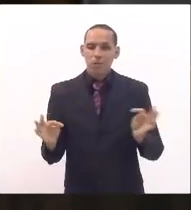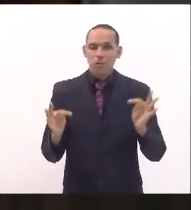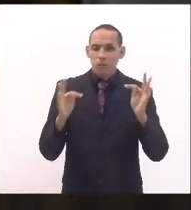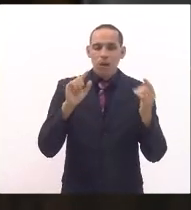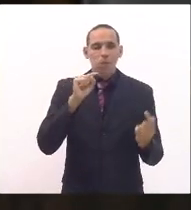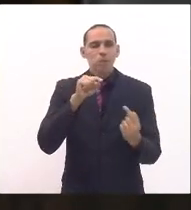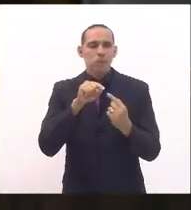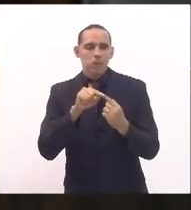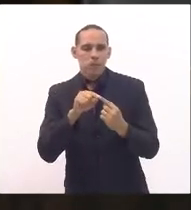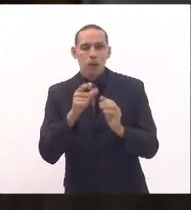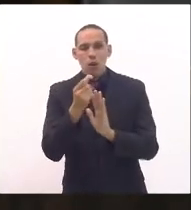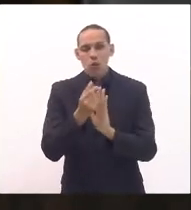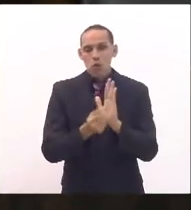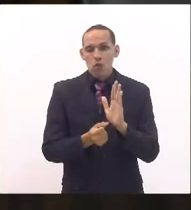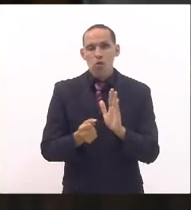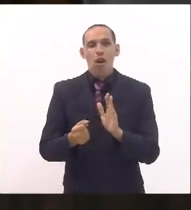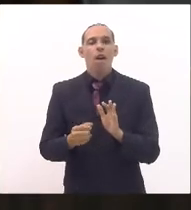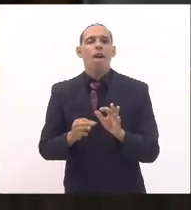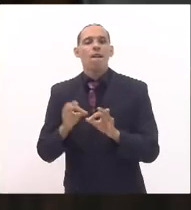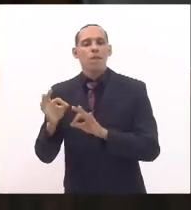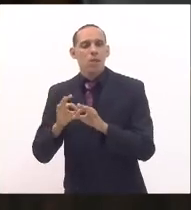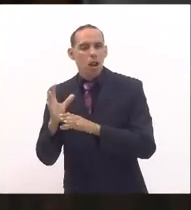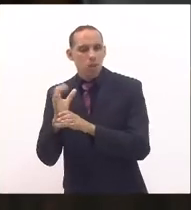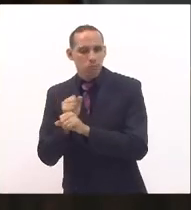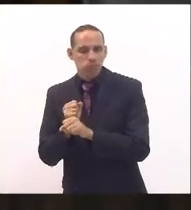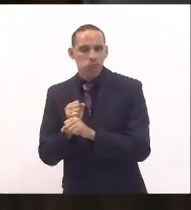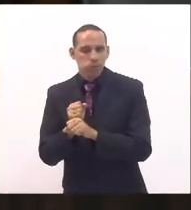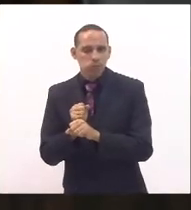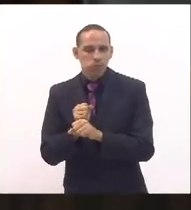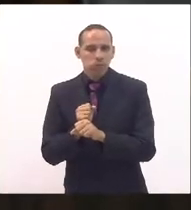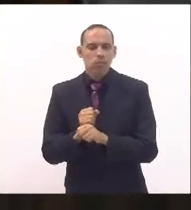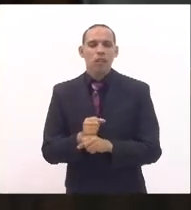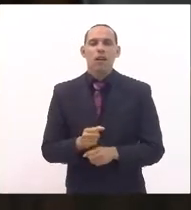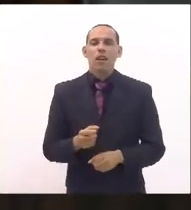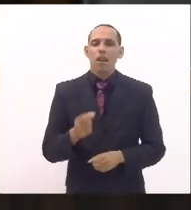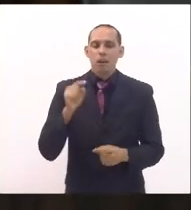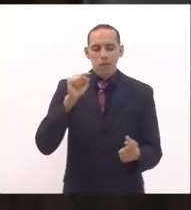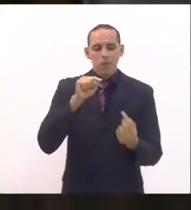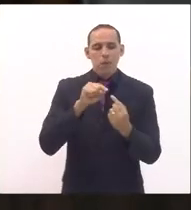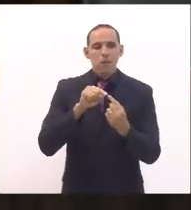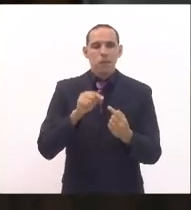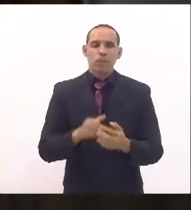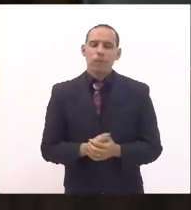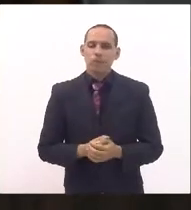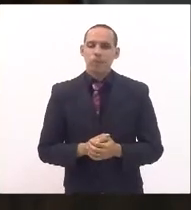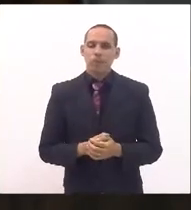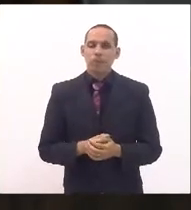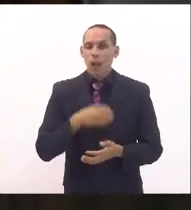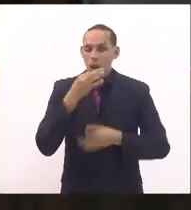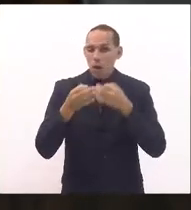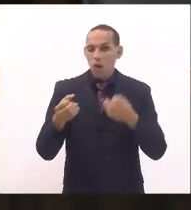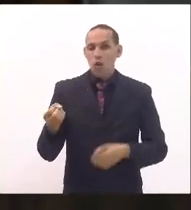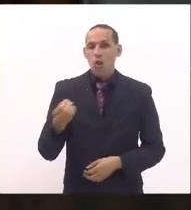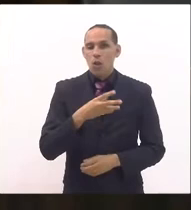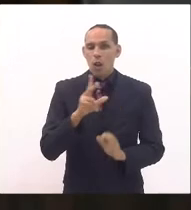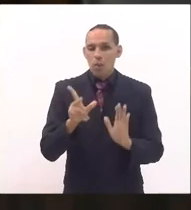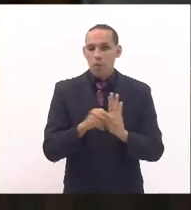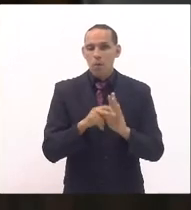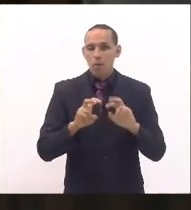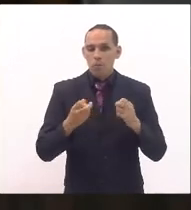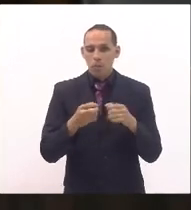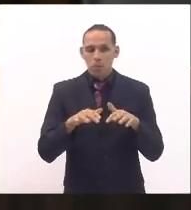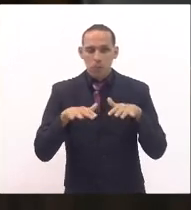favorável, de orçamento, finanças, fiscalização financeira e controle, favorável. Novos pareceres às emendas de